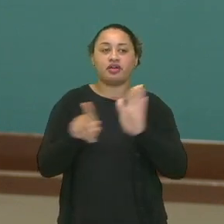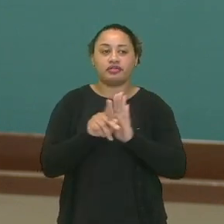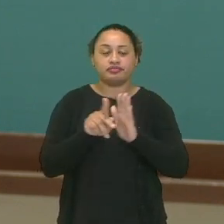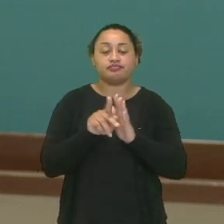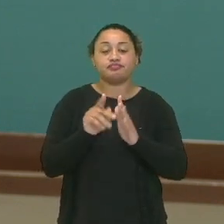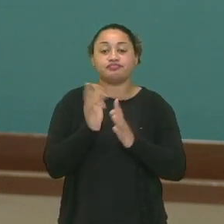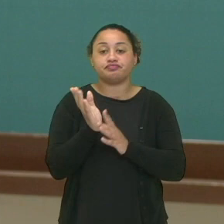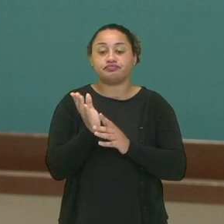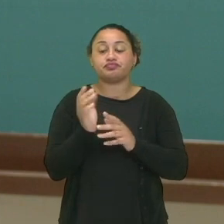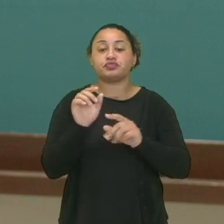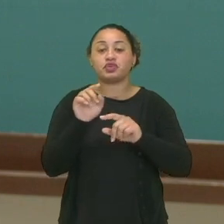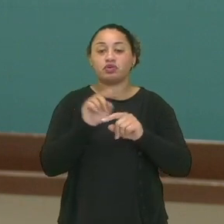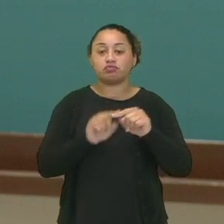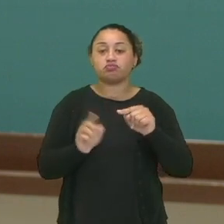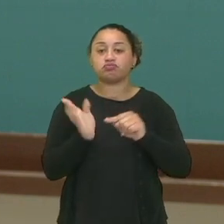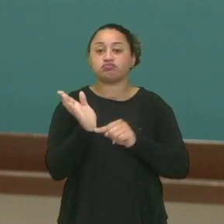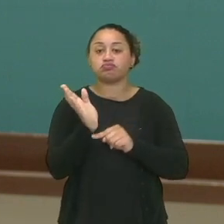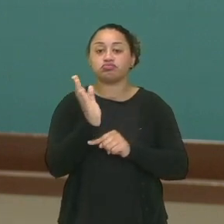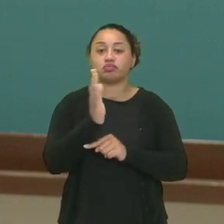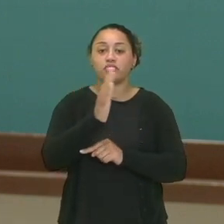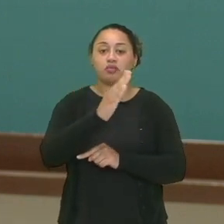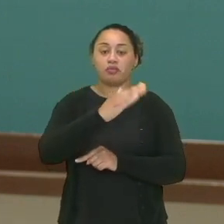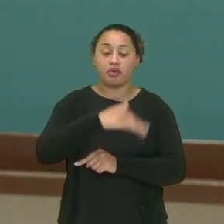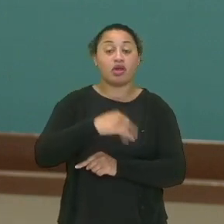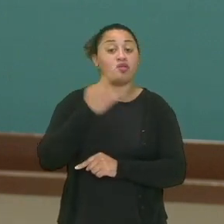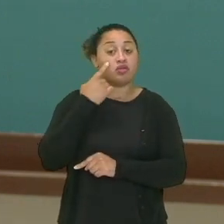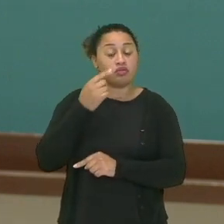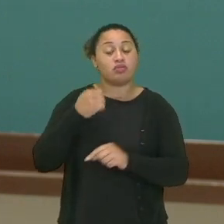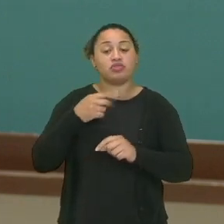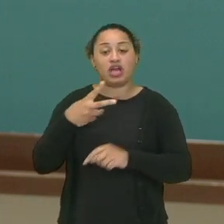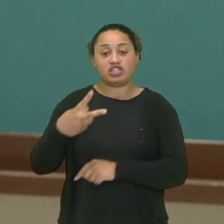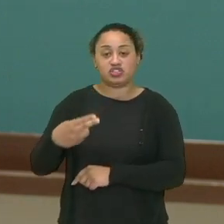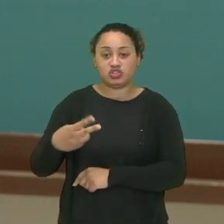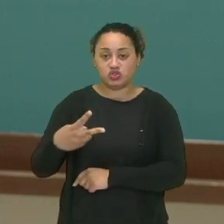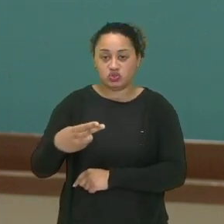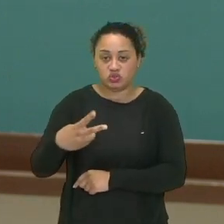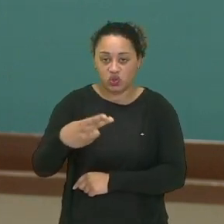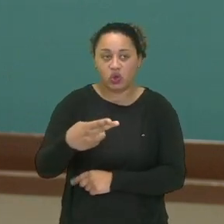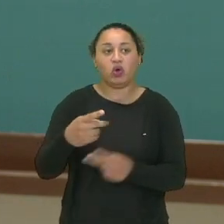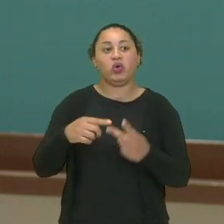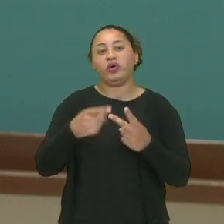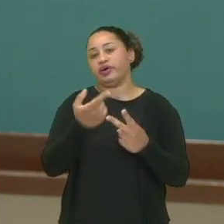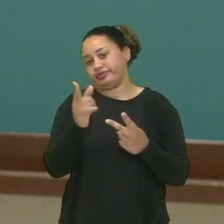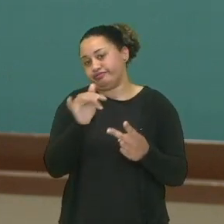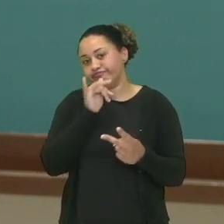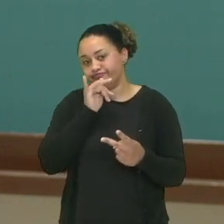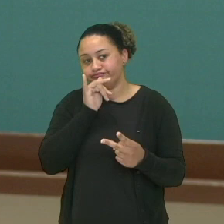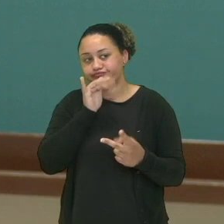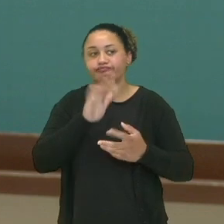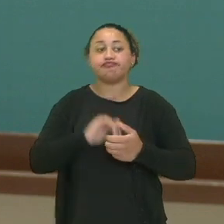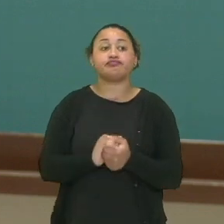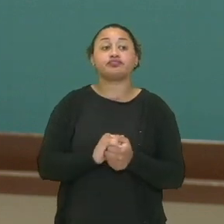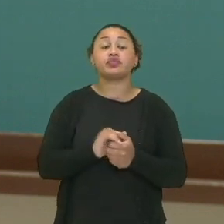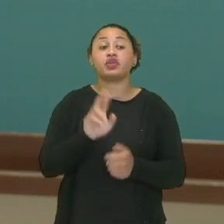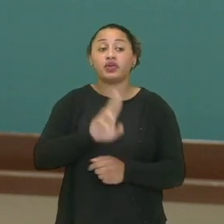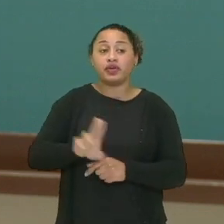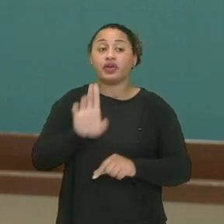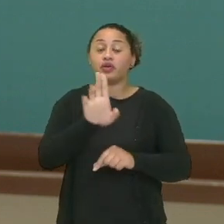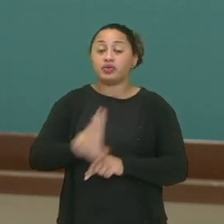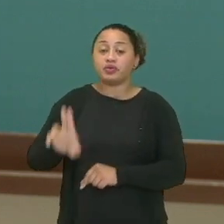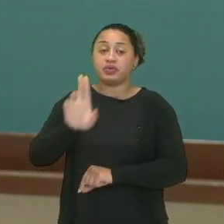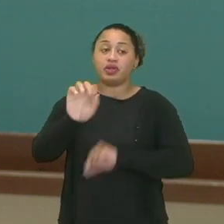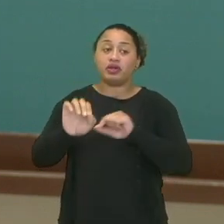abertura, como a gente já viu, né, a abertura de uma tesoura, né, e a gente, como por exemplo, né, a unidade padrão utilizada para